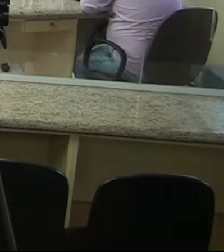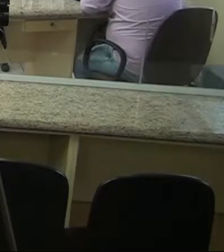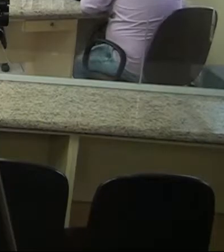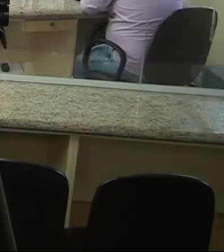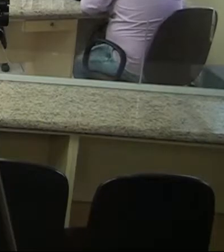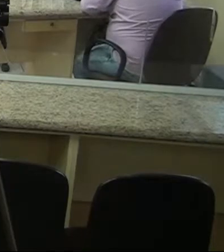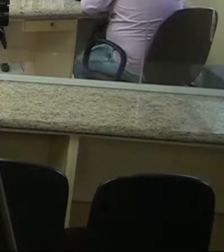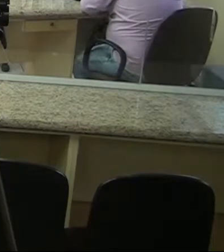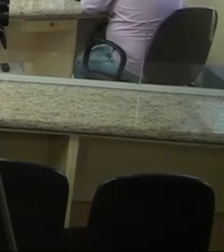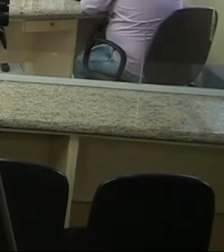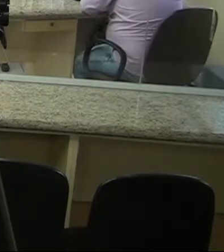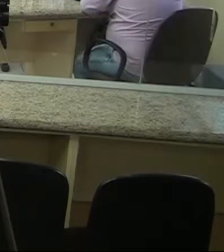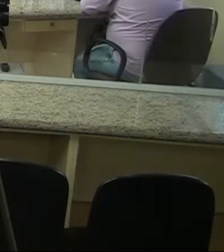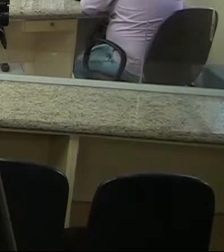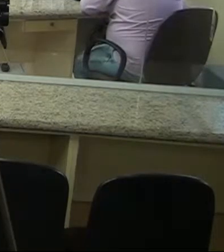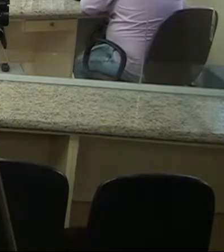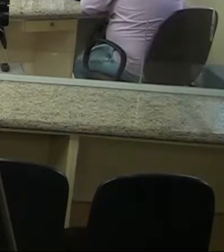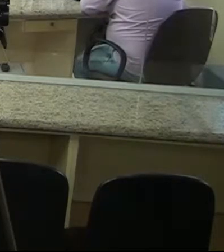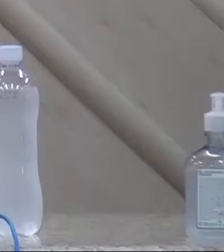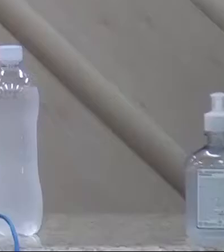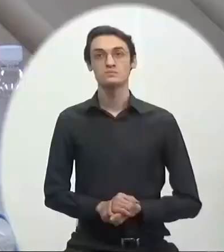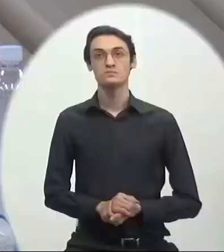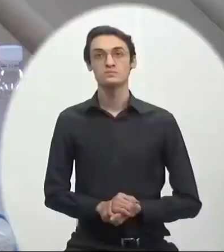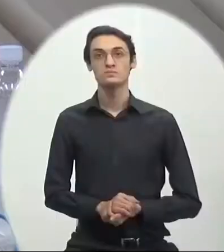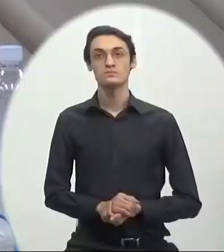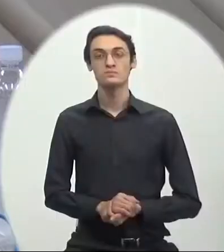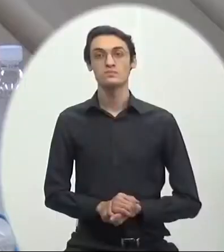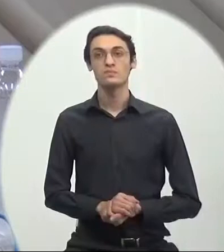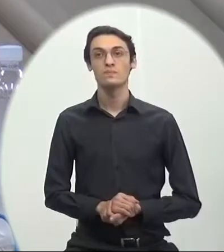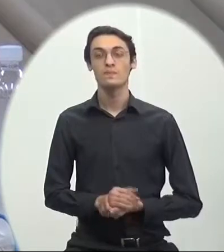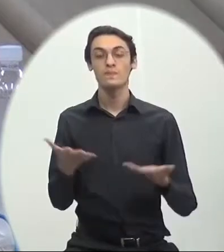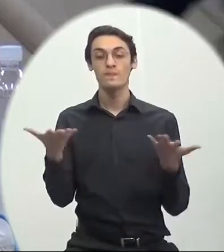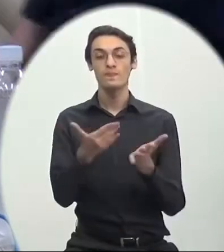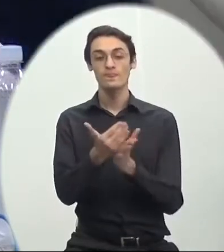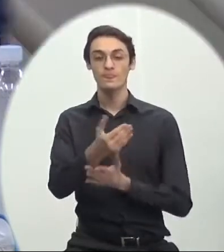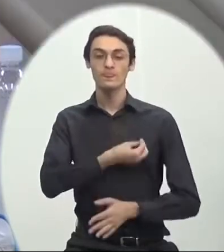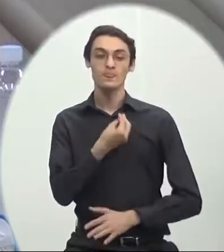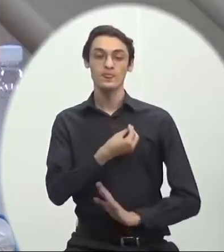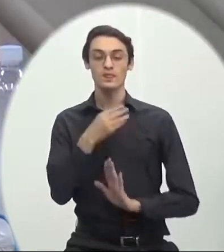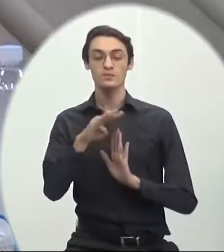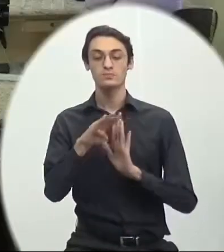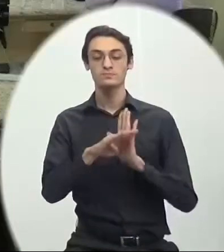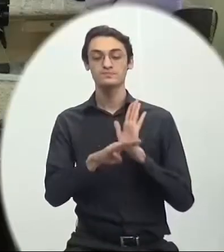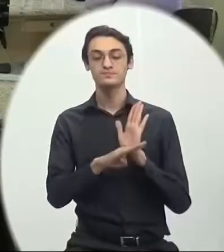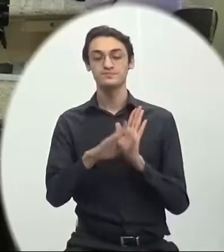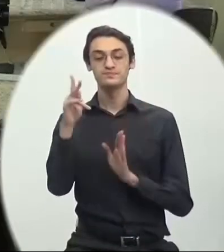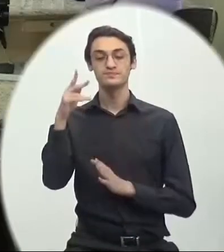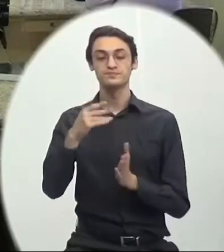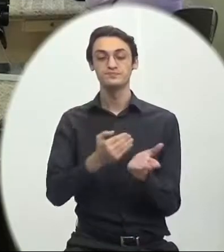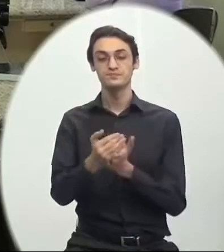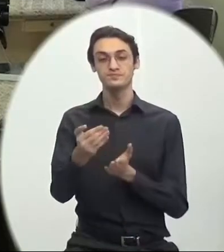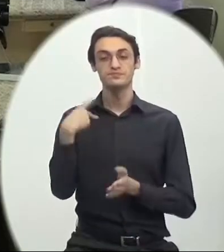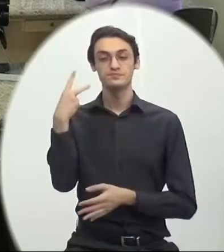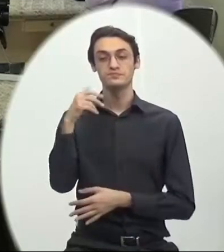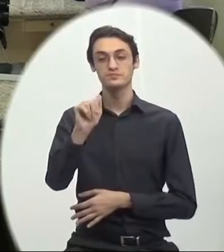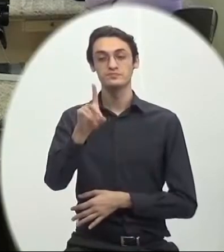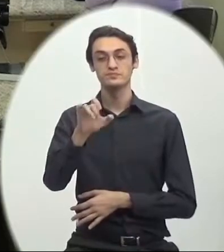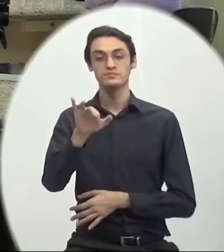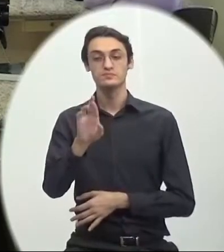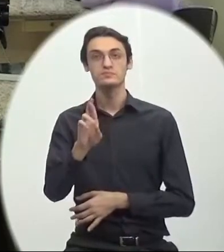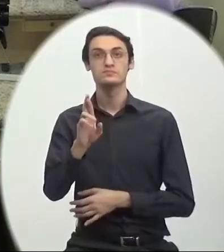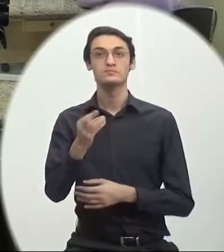tarde, vereadores, vereadoras, público nos acompanha. Nesse momento faremos a confirmação do quórum. Vereador Ademir